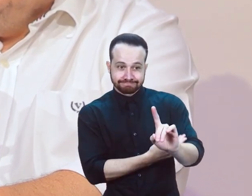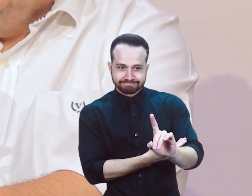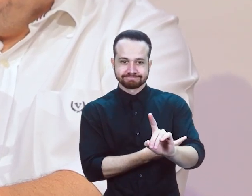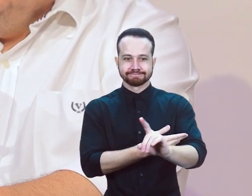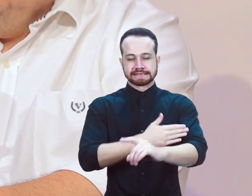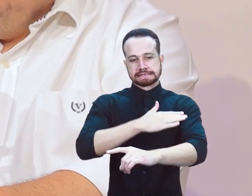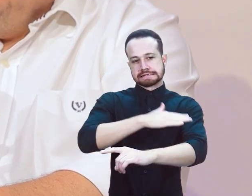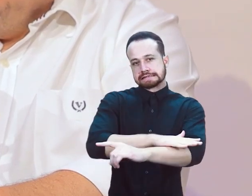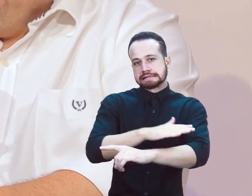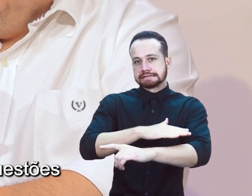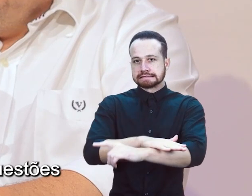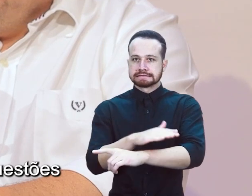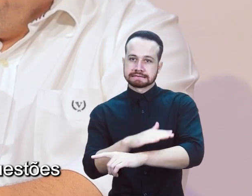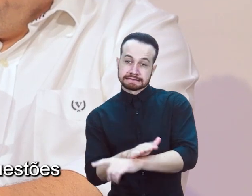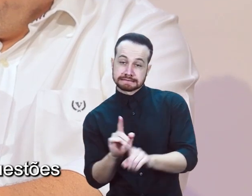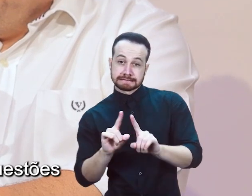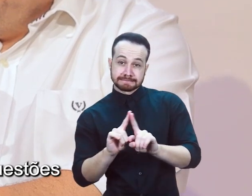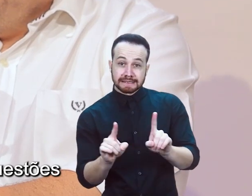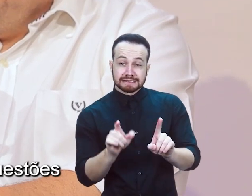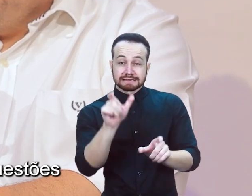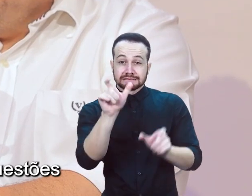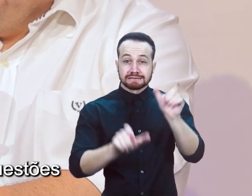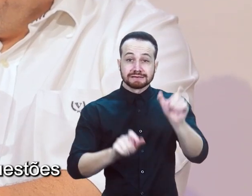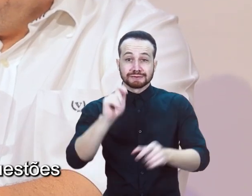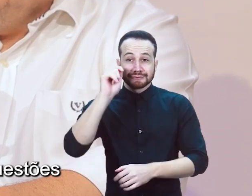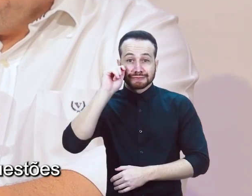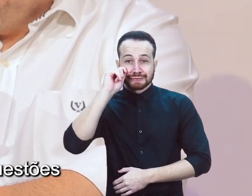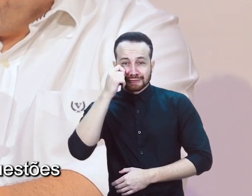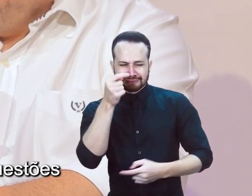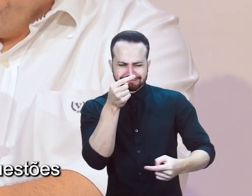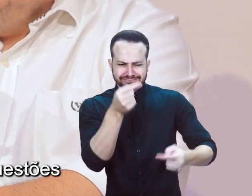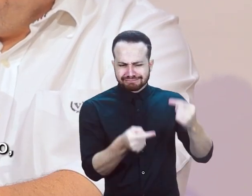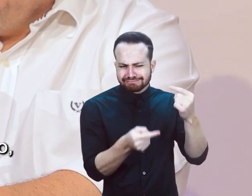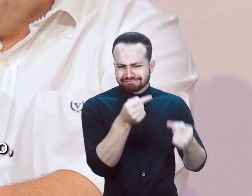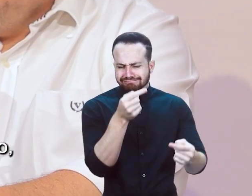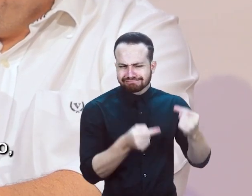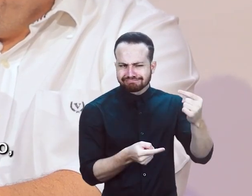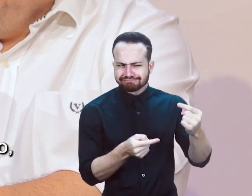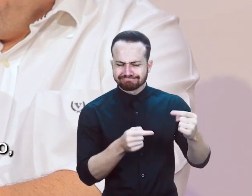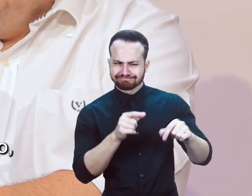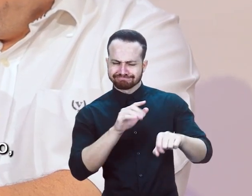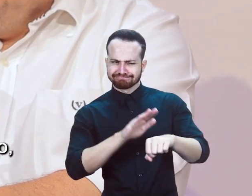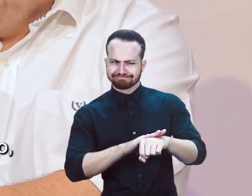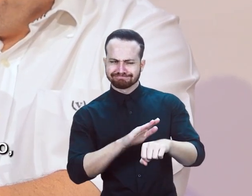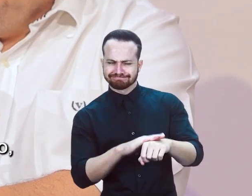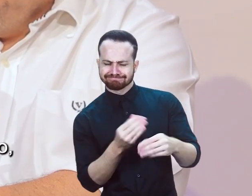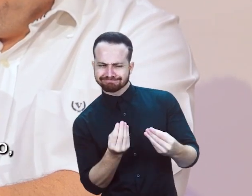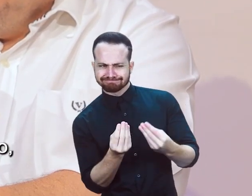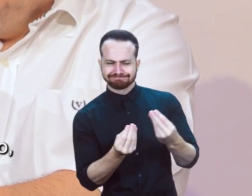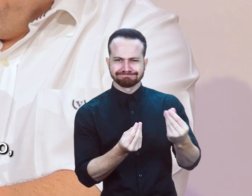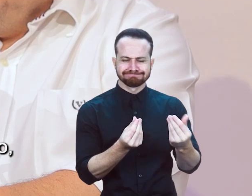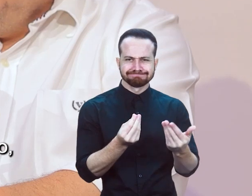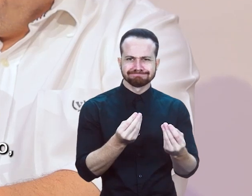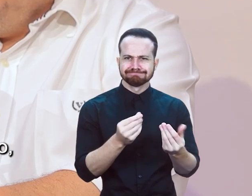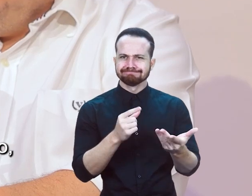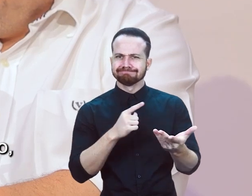sociedade racista, mas o negro discutindo essas questões e fazendo